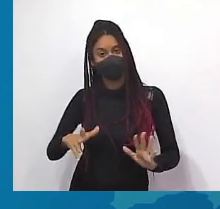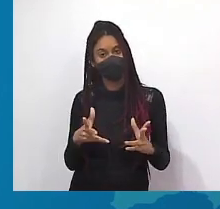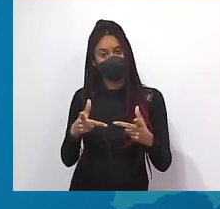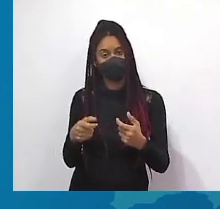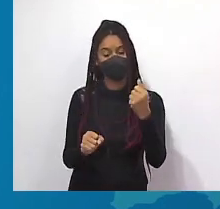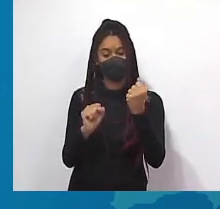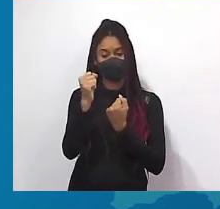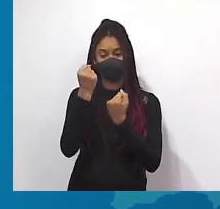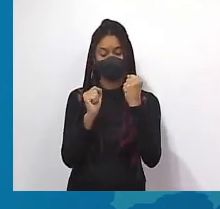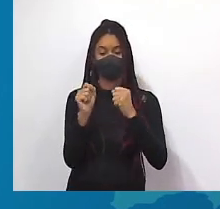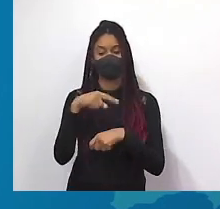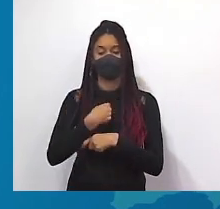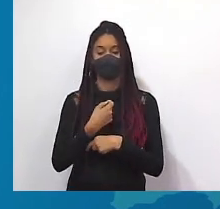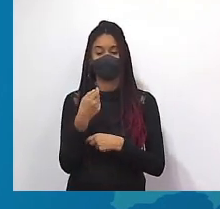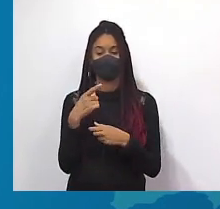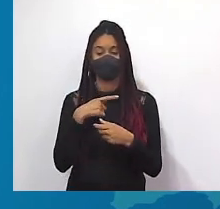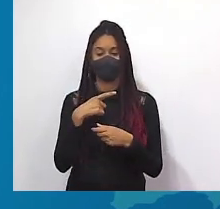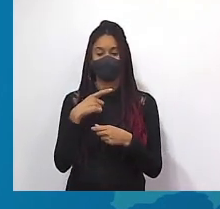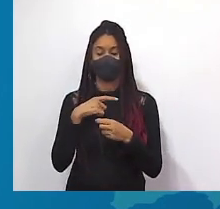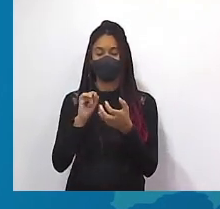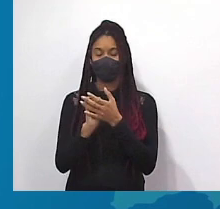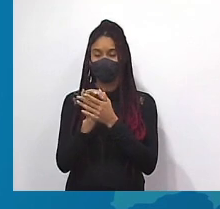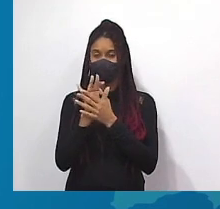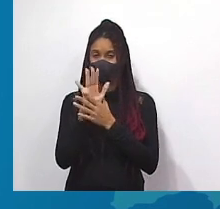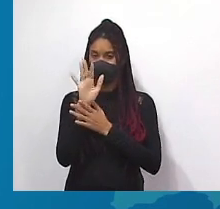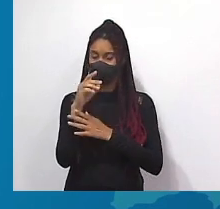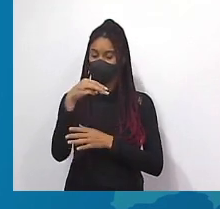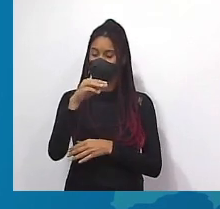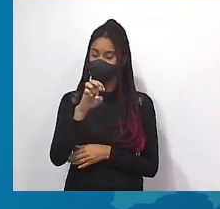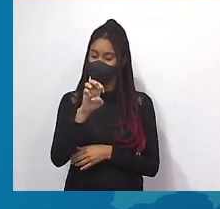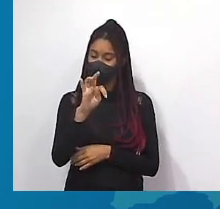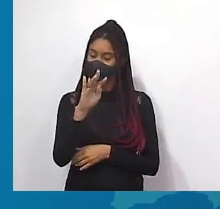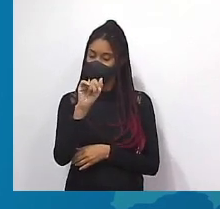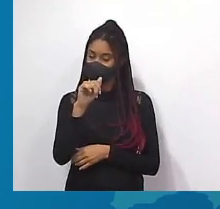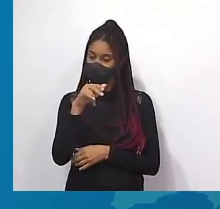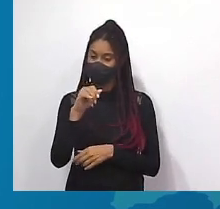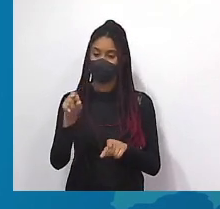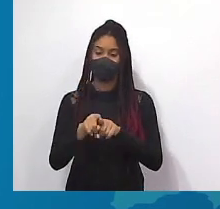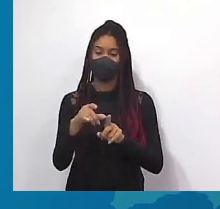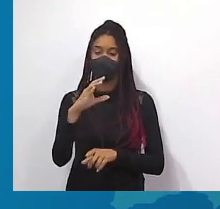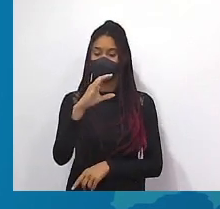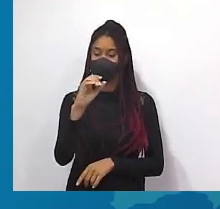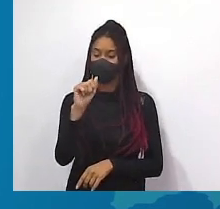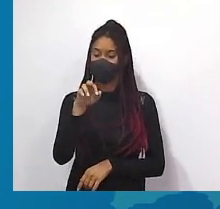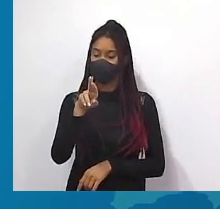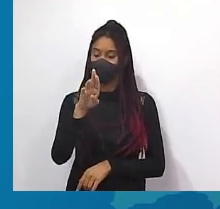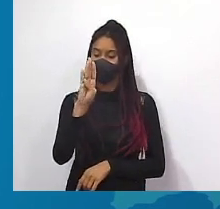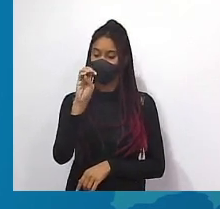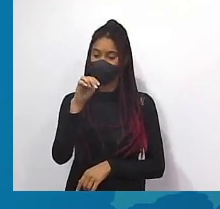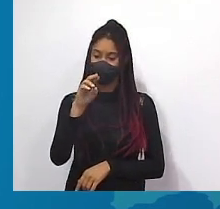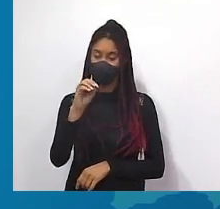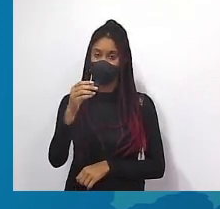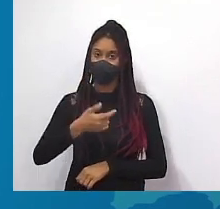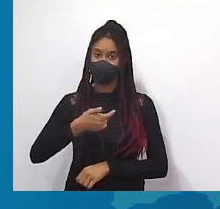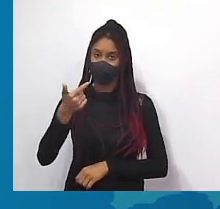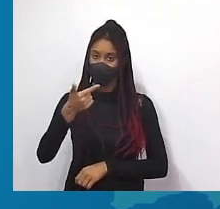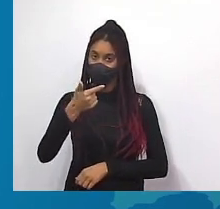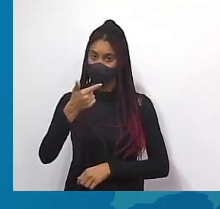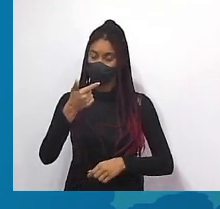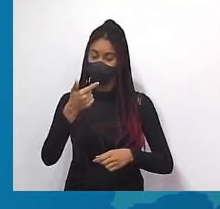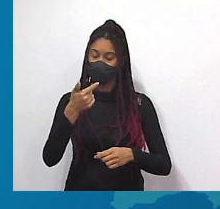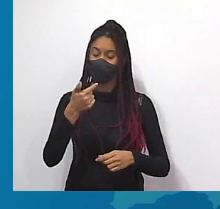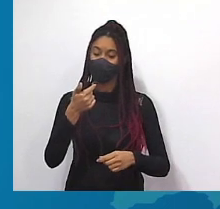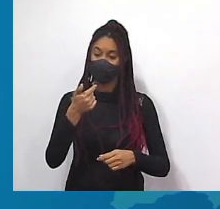a gente vai lançando na atmosfera, né, a gente libera vários gases, o metano, o carbono, né? Mas os dois principais que provocam a chuva